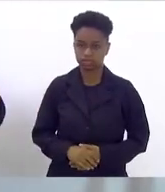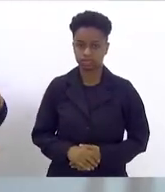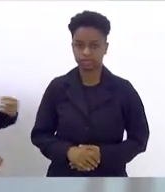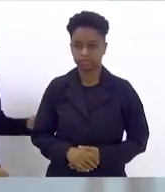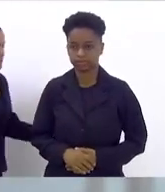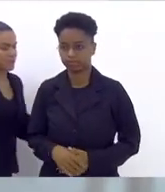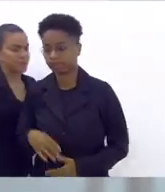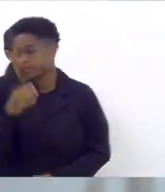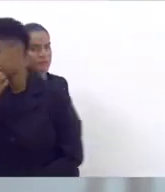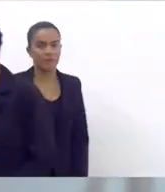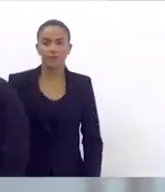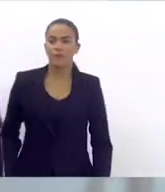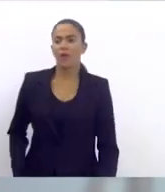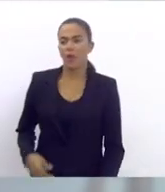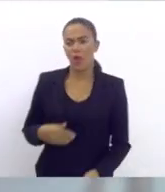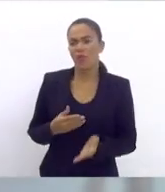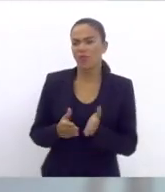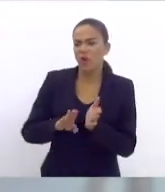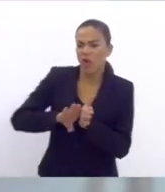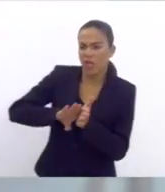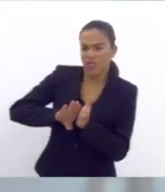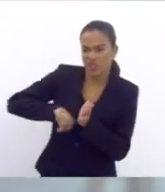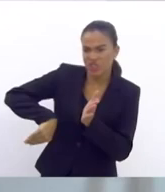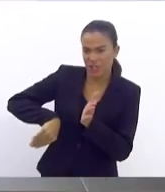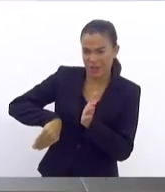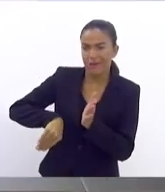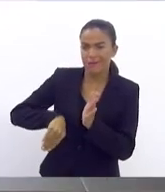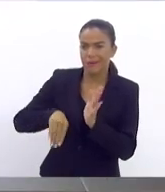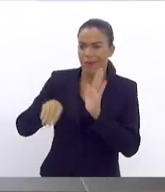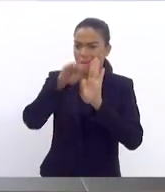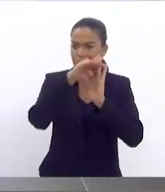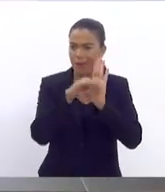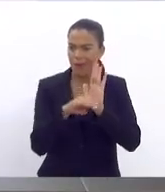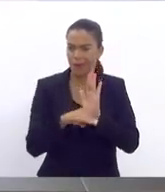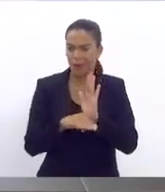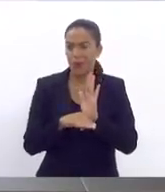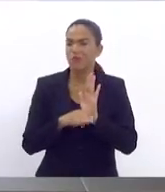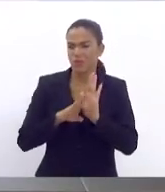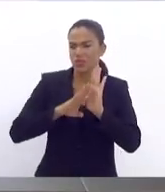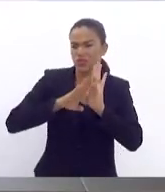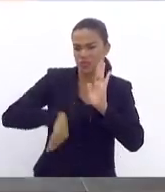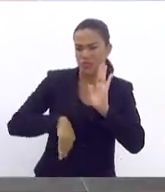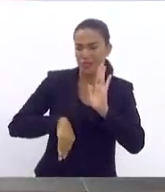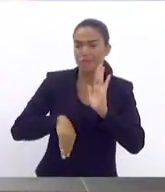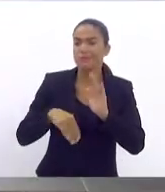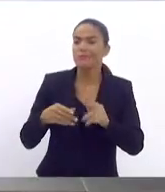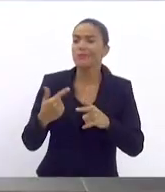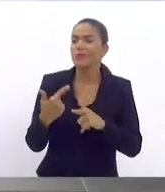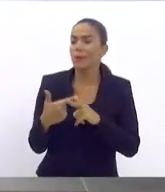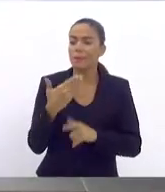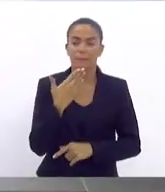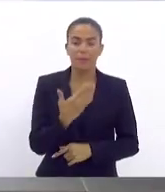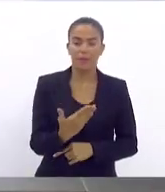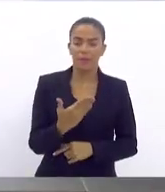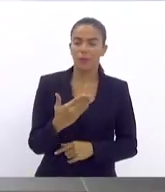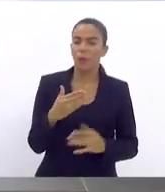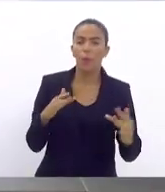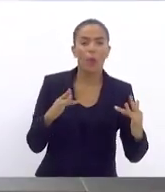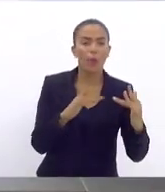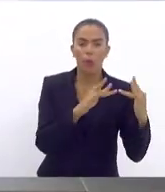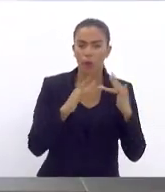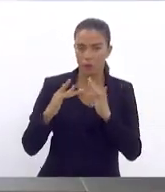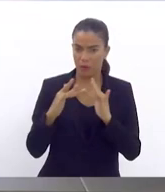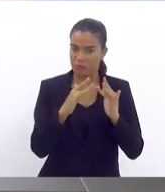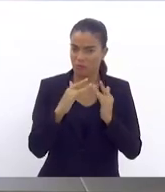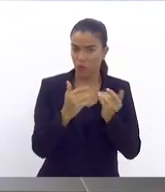Para dar pela anexação. Então eu vou retirar de pauta. Não estou pedindo vistas, não. Só estou retirando de pauta, justamente pedindo que entrem em contato com as